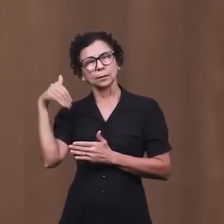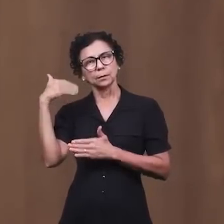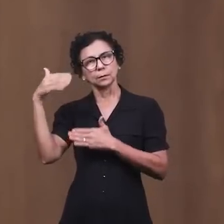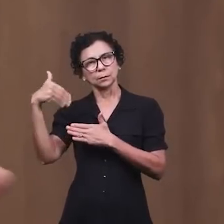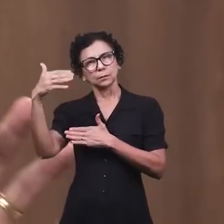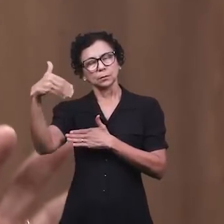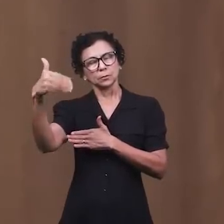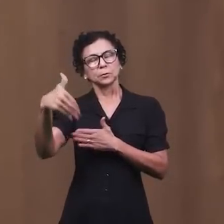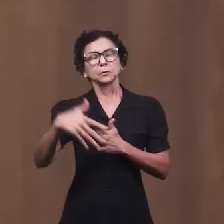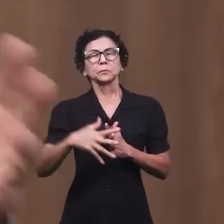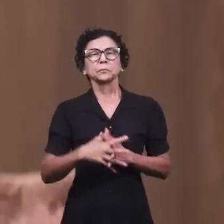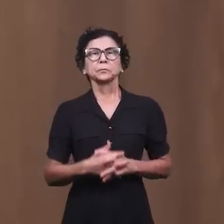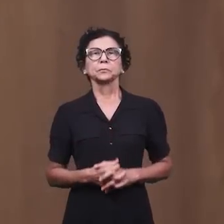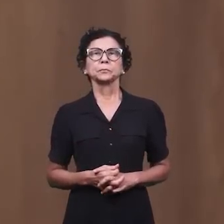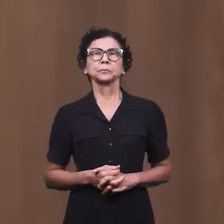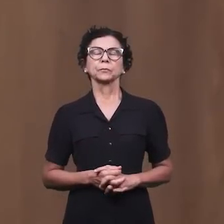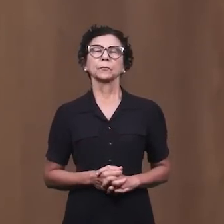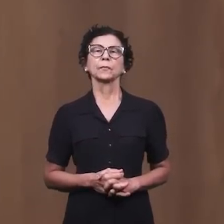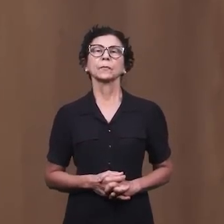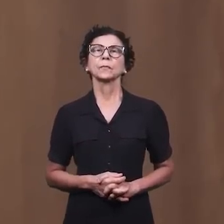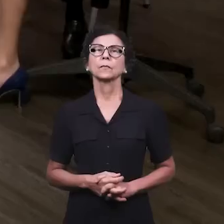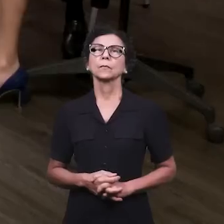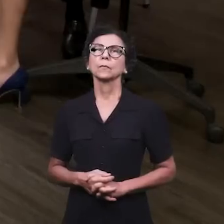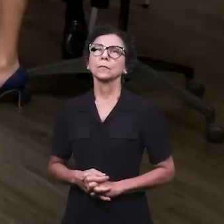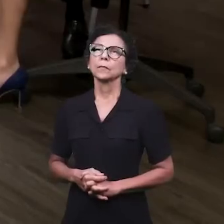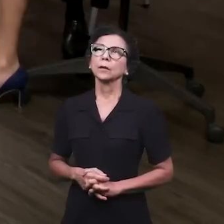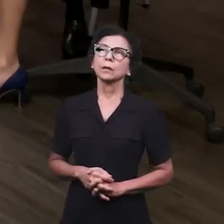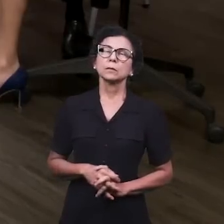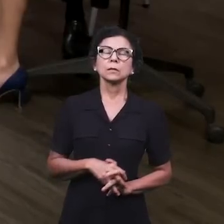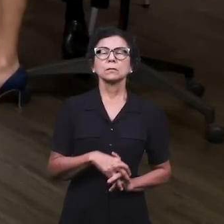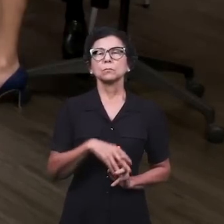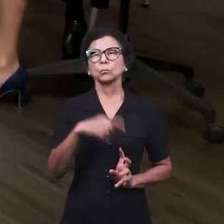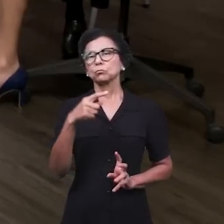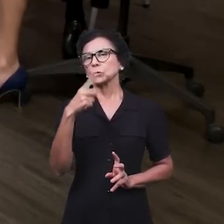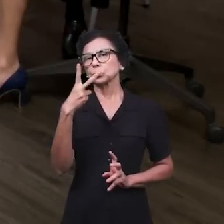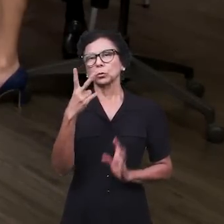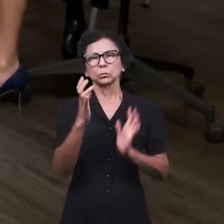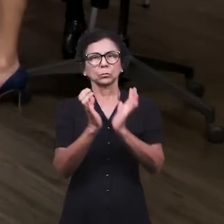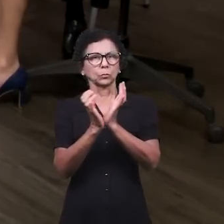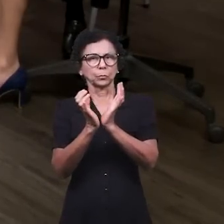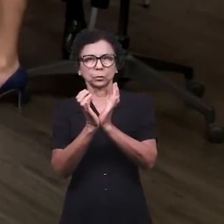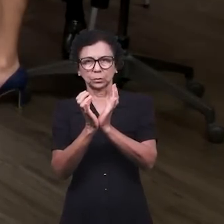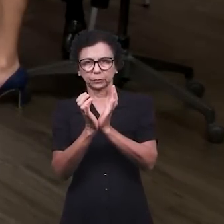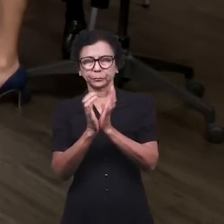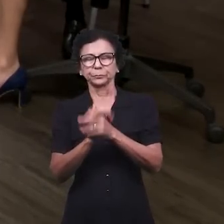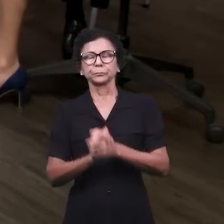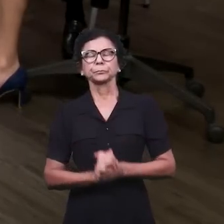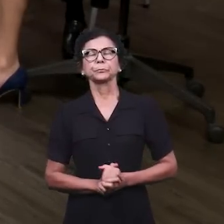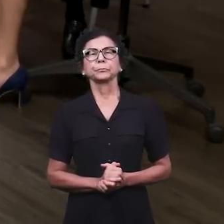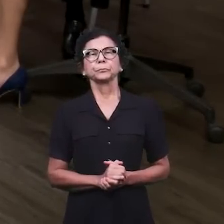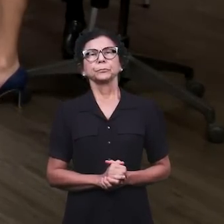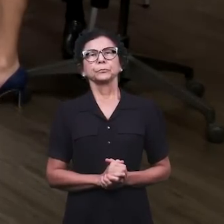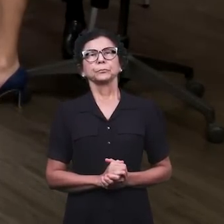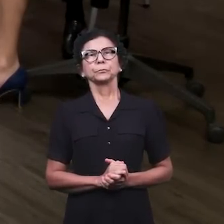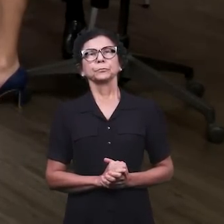assim sucessivamente. A igreja tem mais de um grupo, põe 2 grupos num dia, etc.